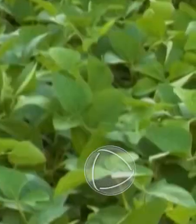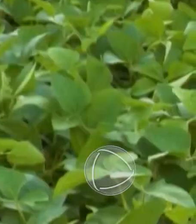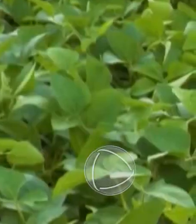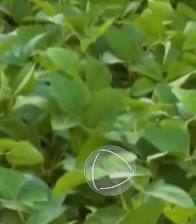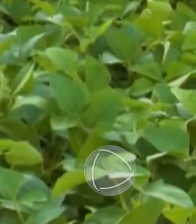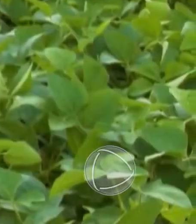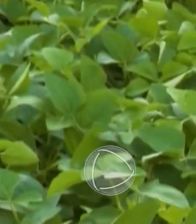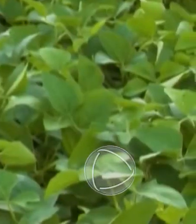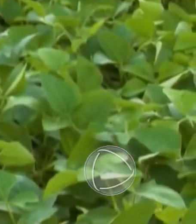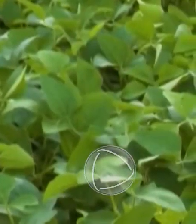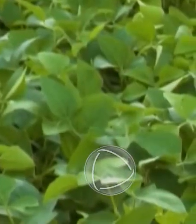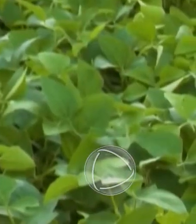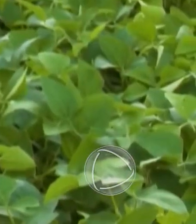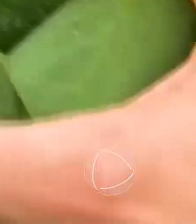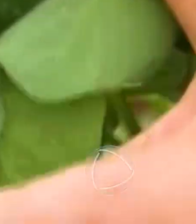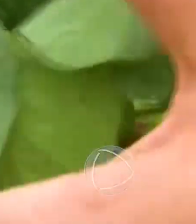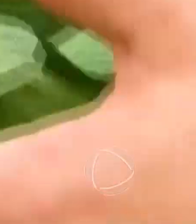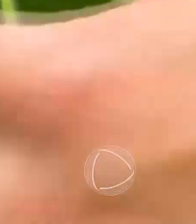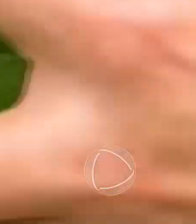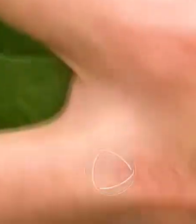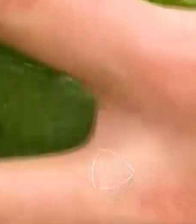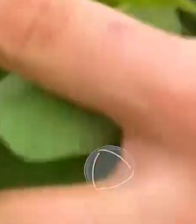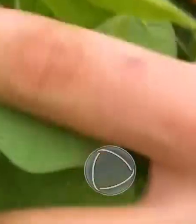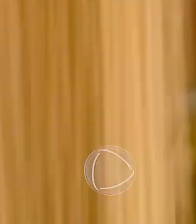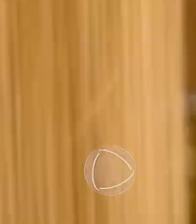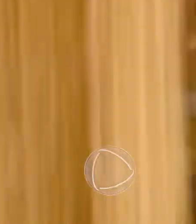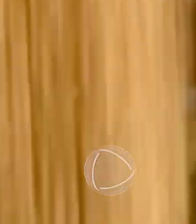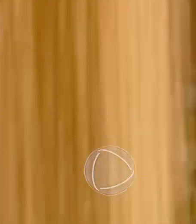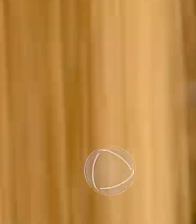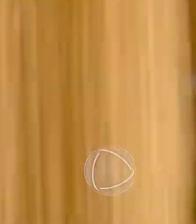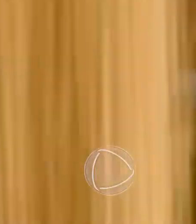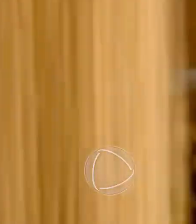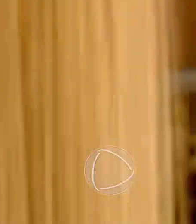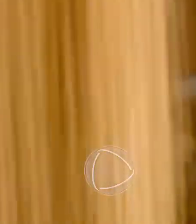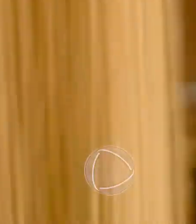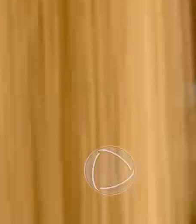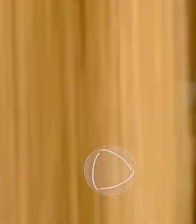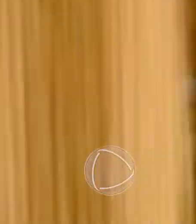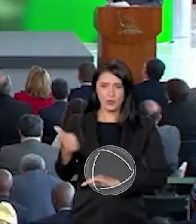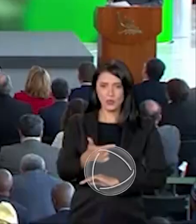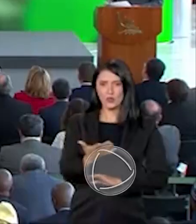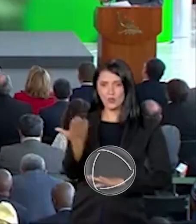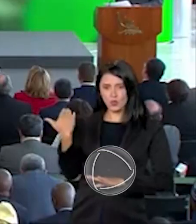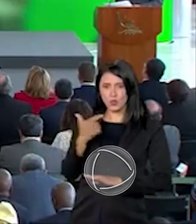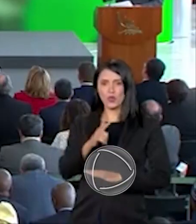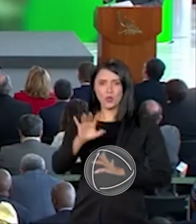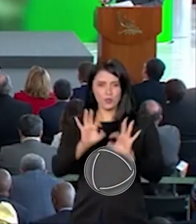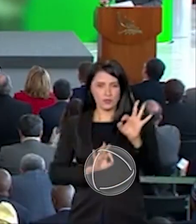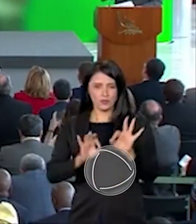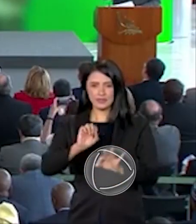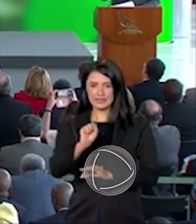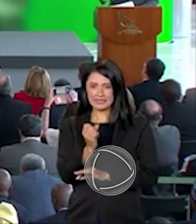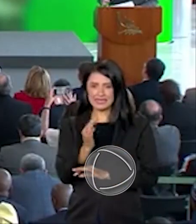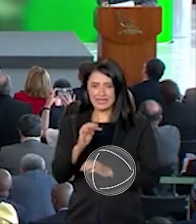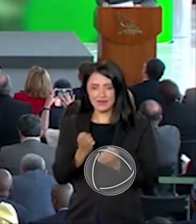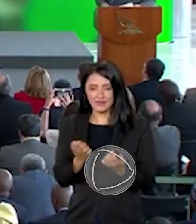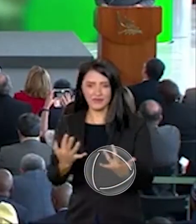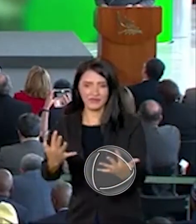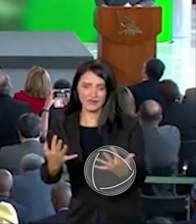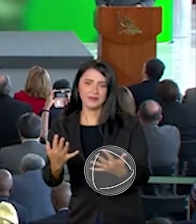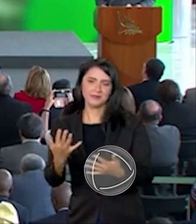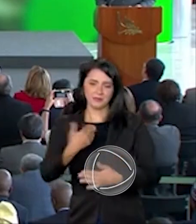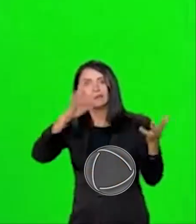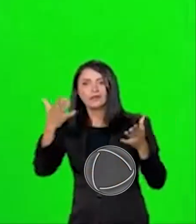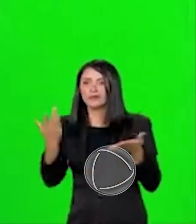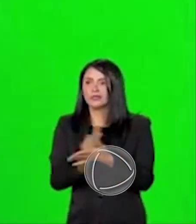menores, destinadas aos produtores de alimentos do dia a dia, como arroz e feijão, além daqueles voltados ao cultivo de